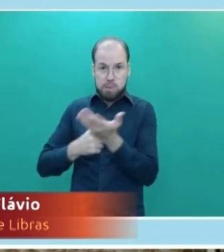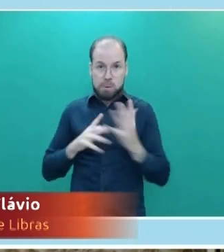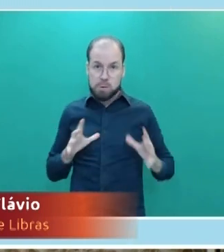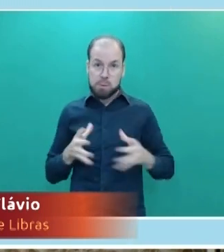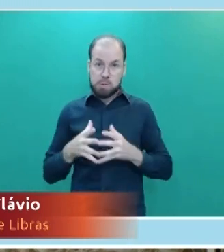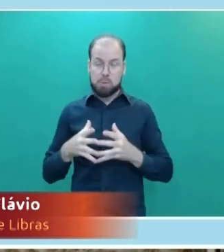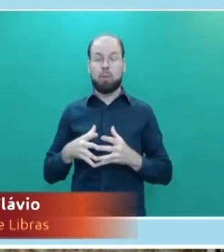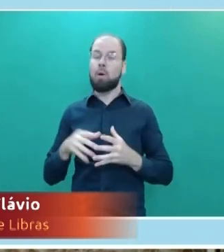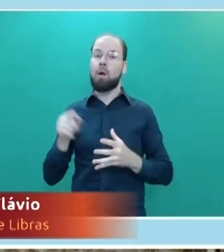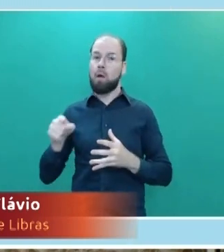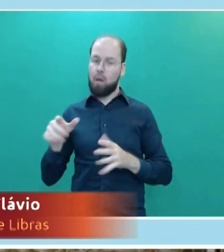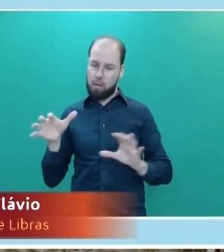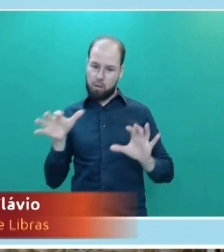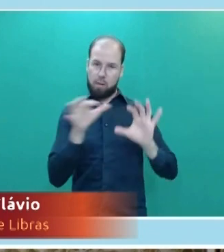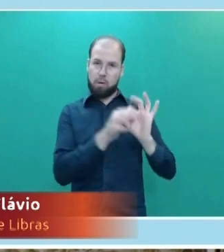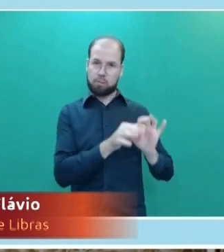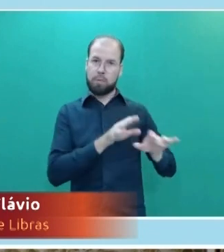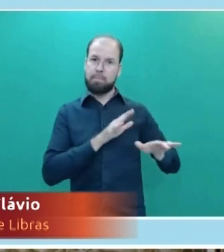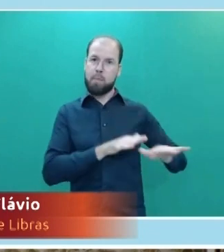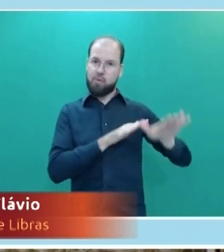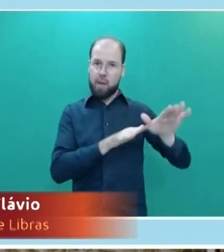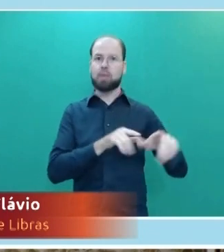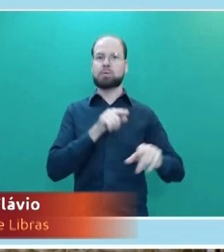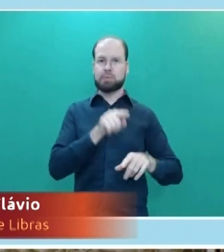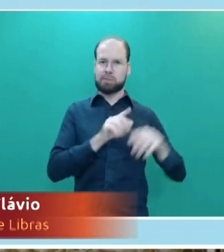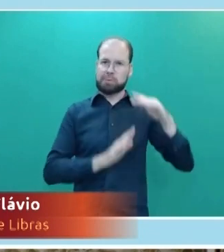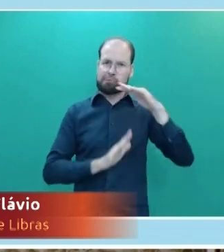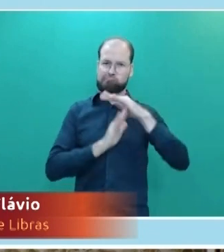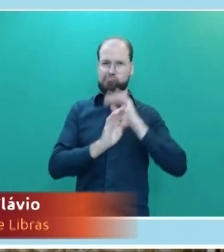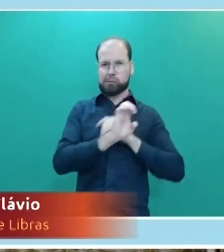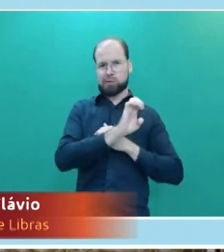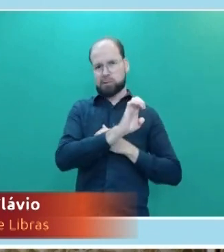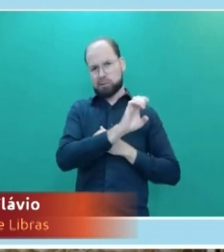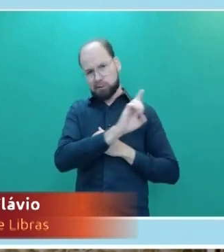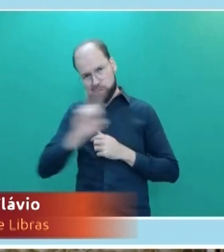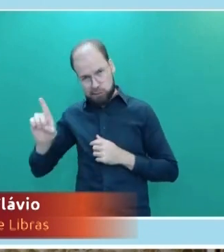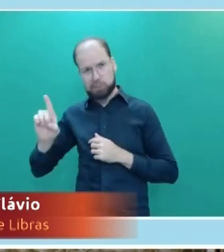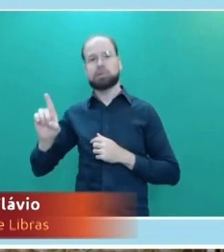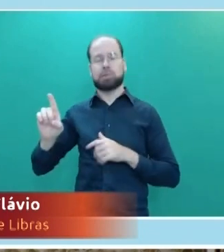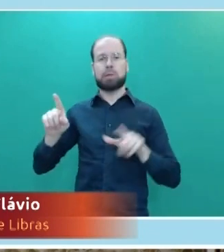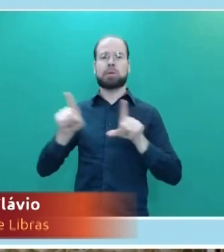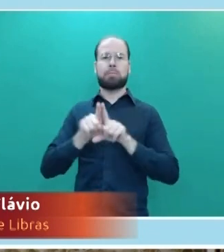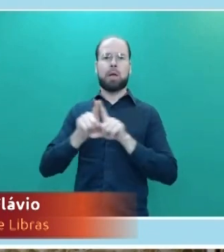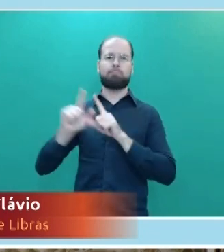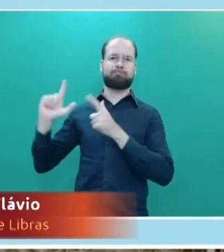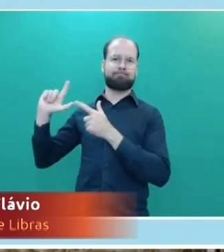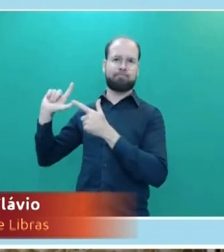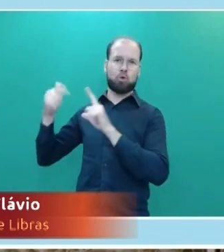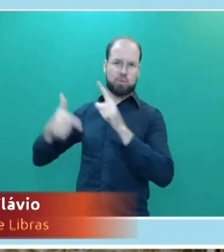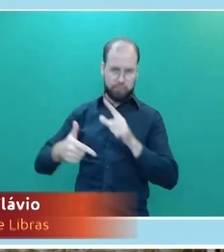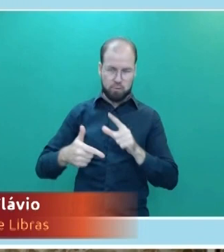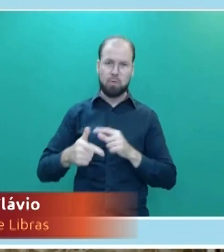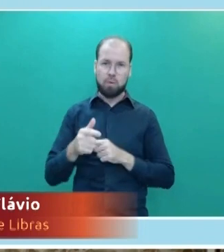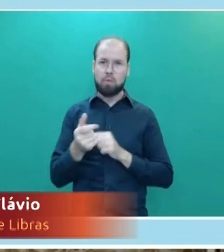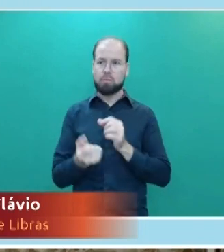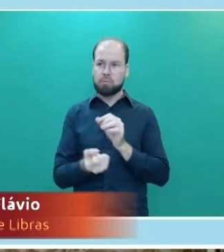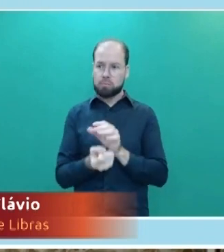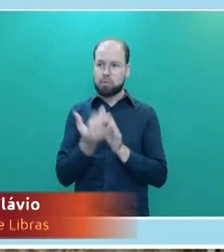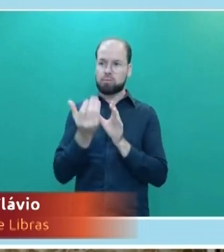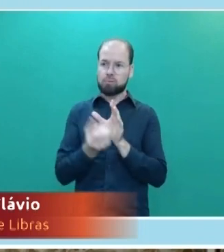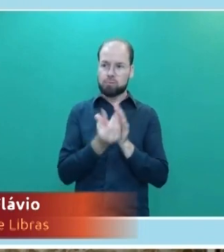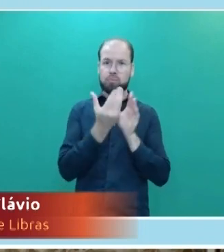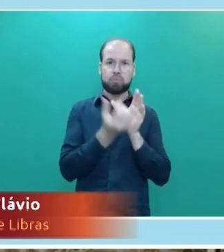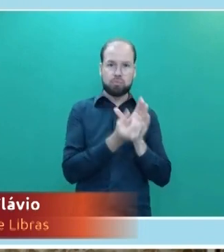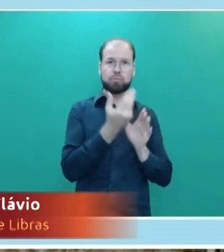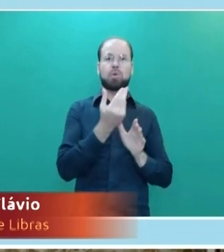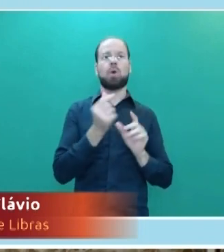movimentos de extrema-direita, esses movimentos conservadores que ressurgiram, como você disse, né, ou ganharam mais